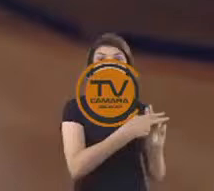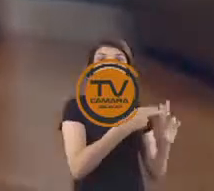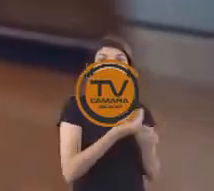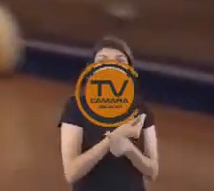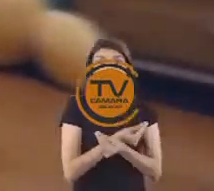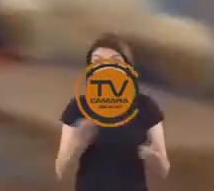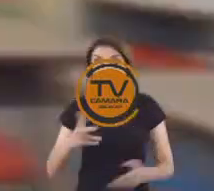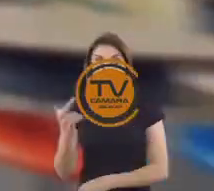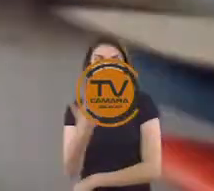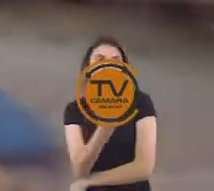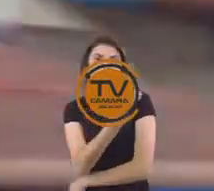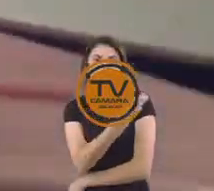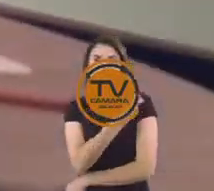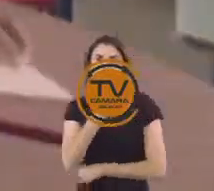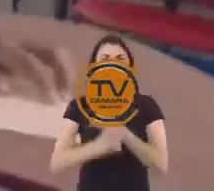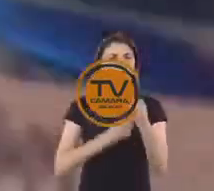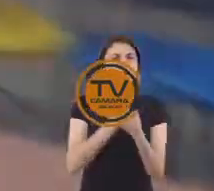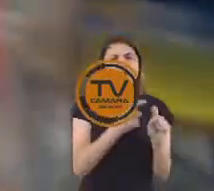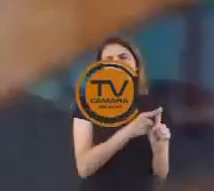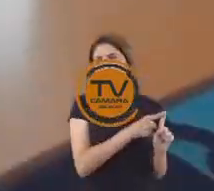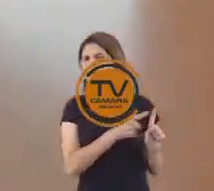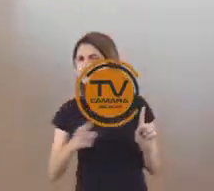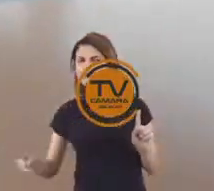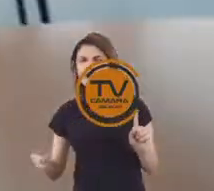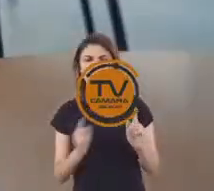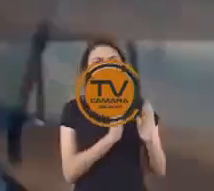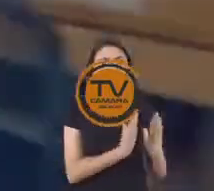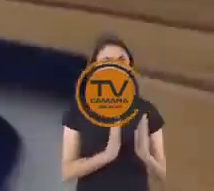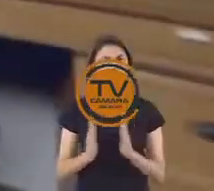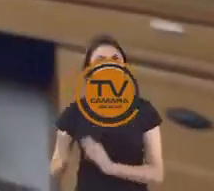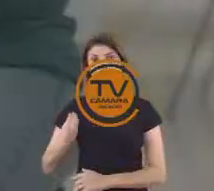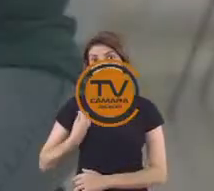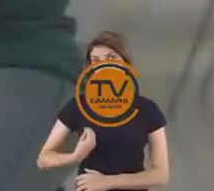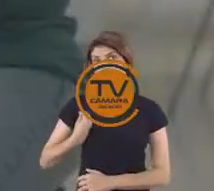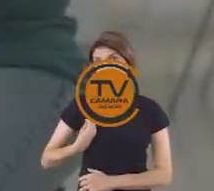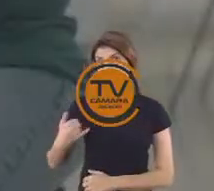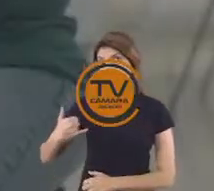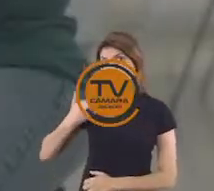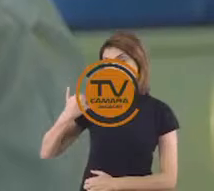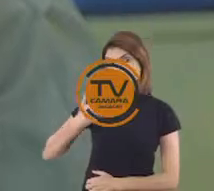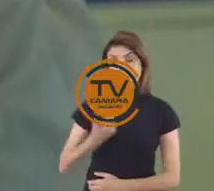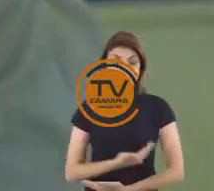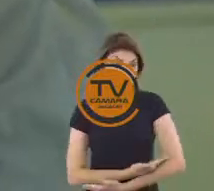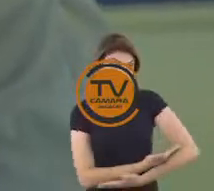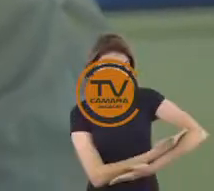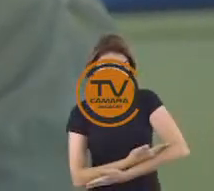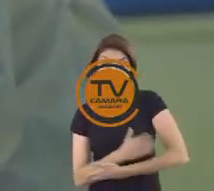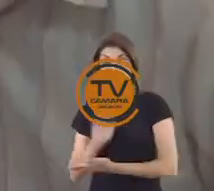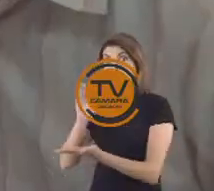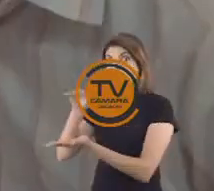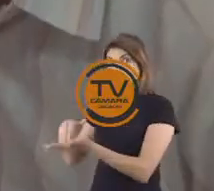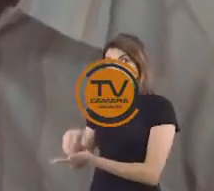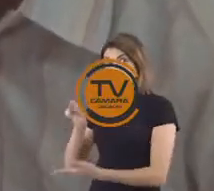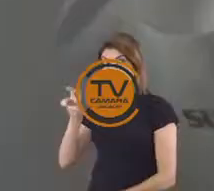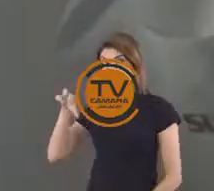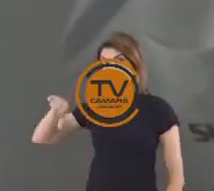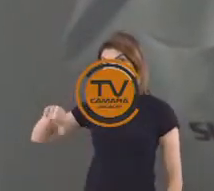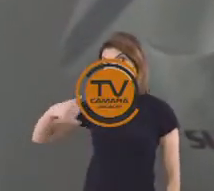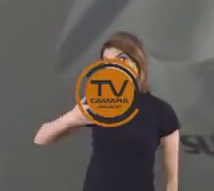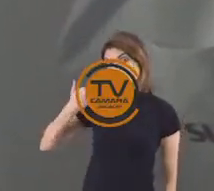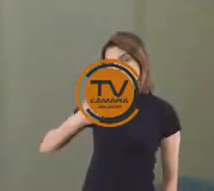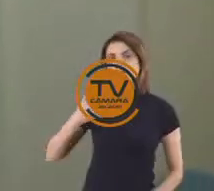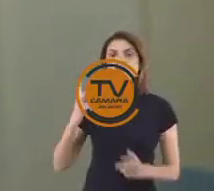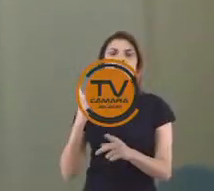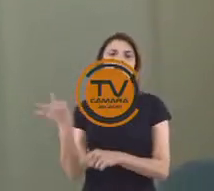No SUS, você encontra vacinas o ano inteiro para cada fase da sua vida. Quem tem de 12 12 meses a 59 anos de idade devem